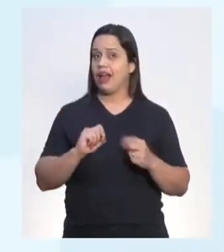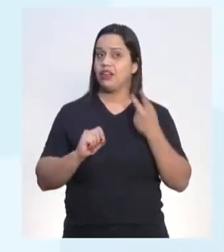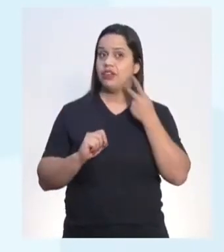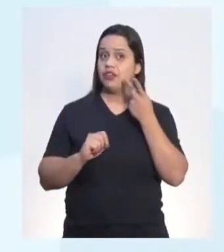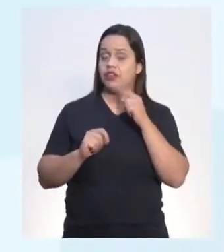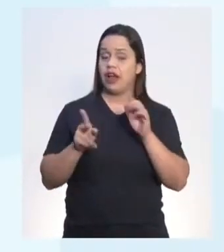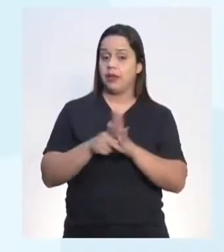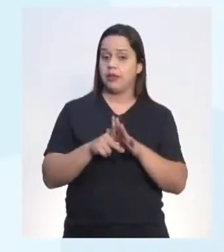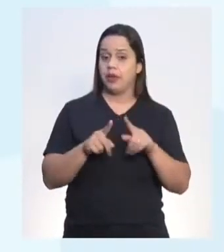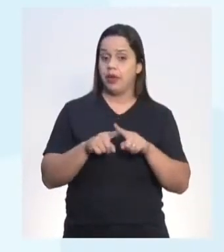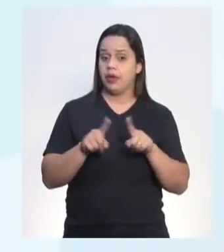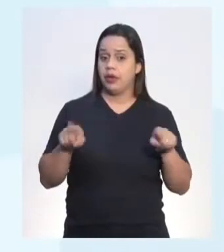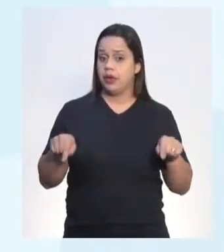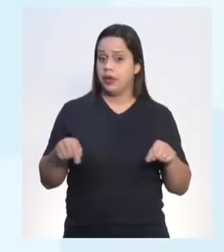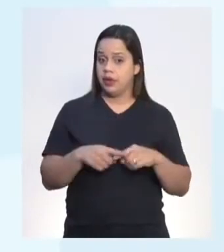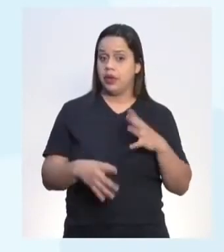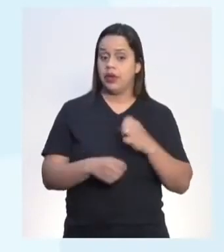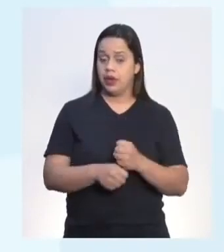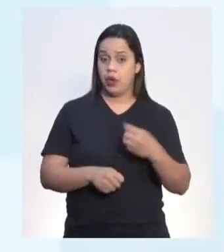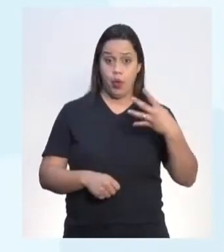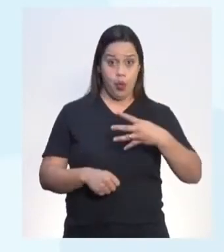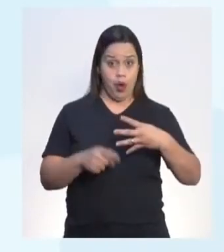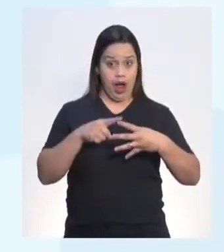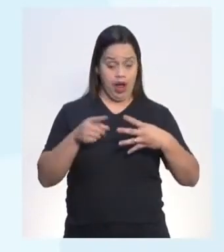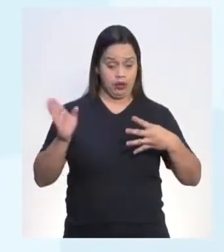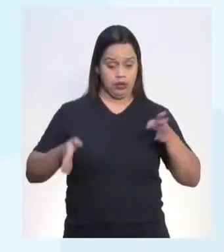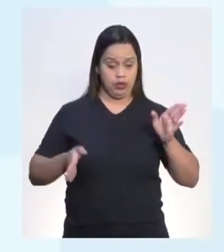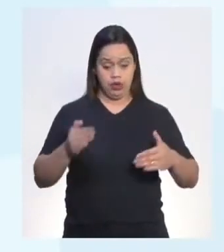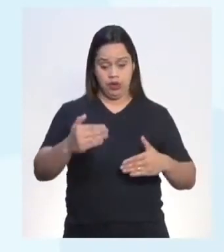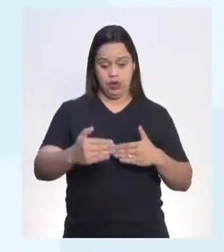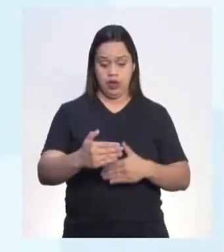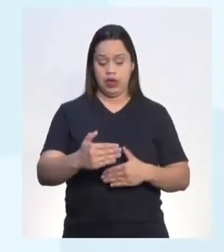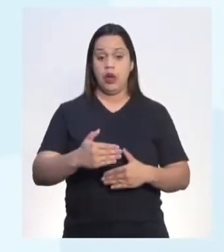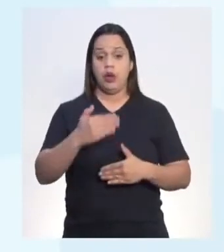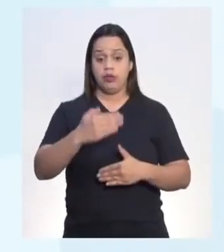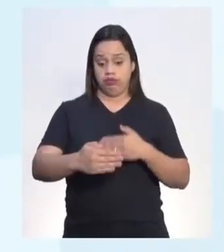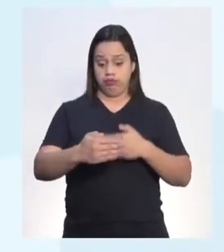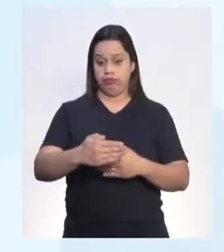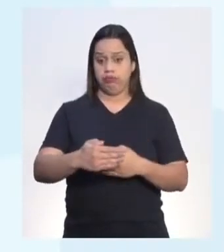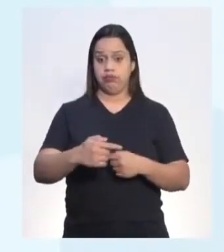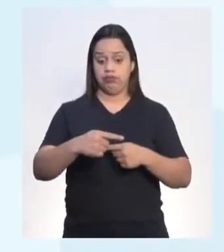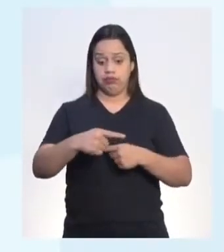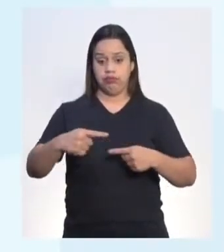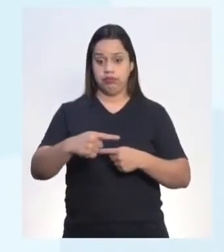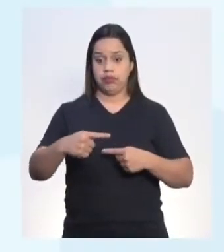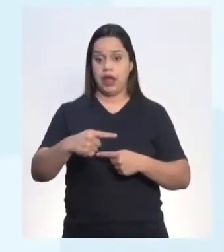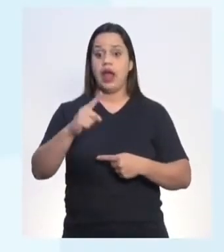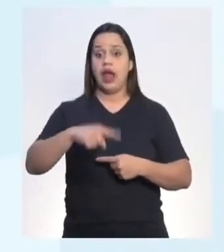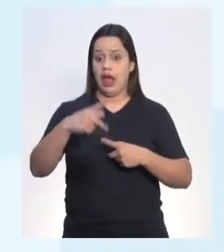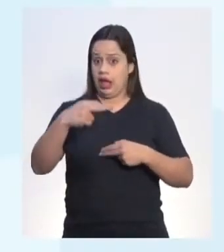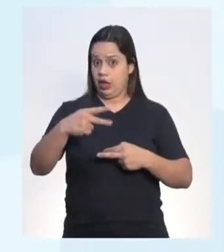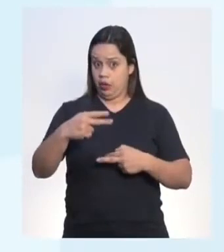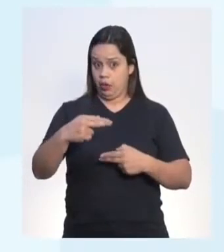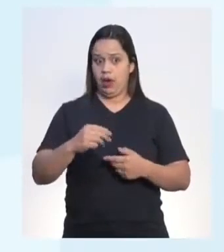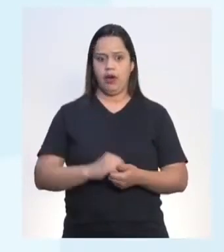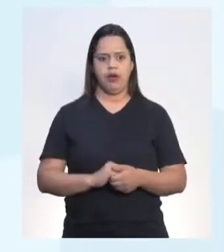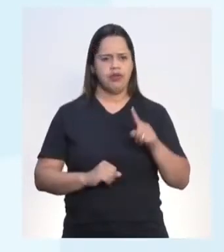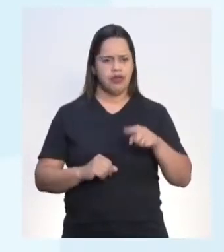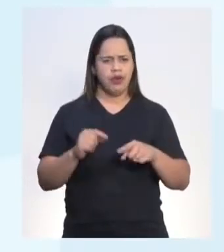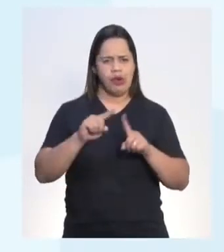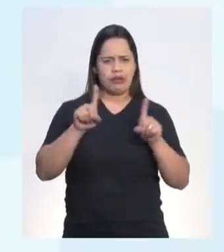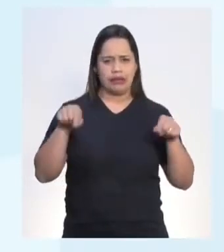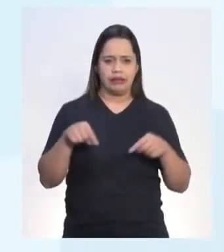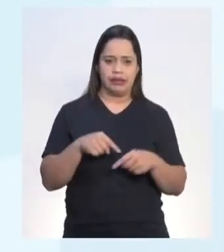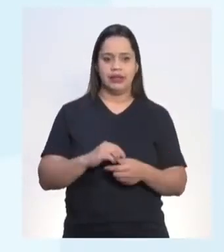fala em perímetro, são 4 lados. Este lado de cima, ele é igual embaixo. Sim? Ficou horroroso, mas tá